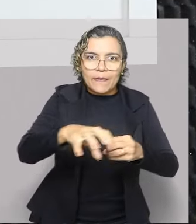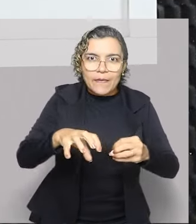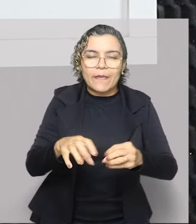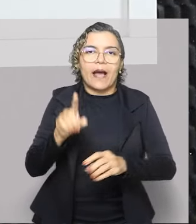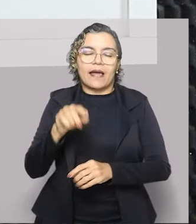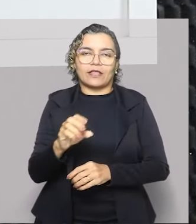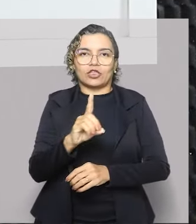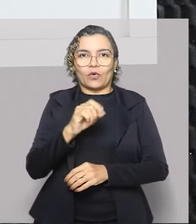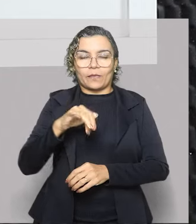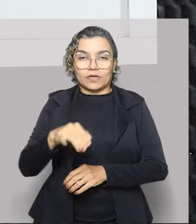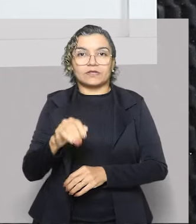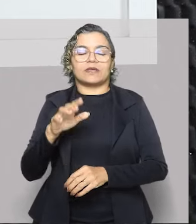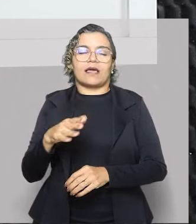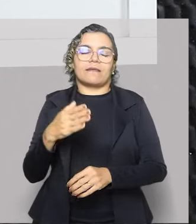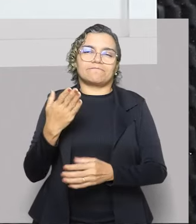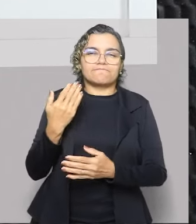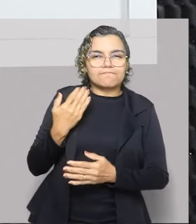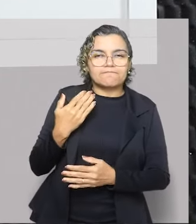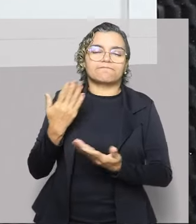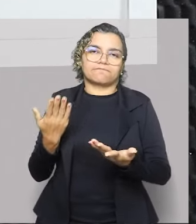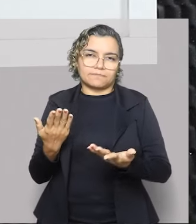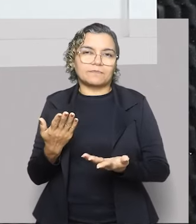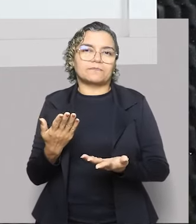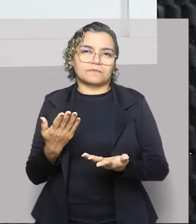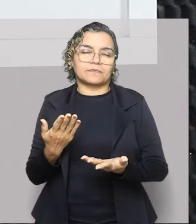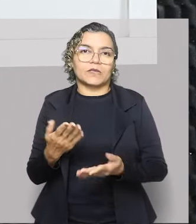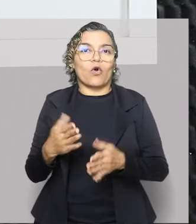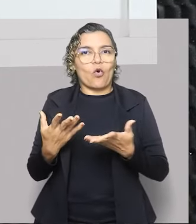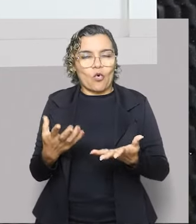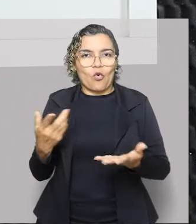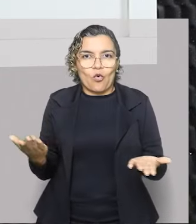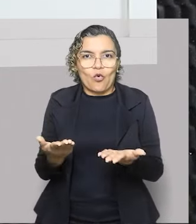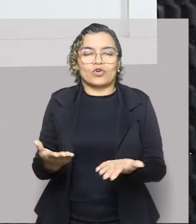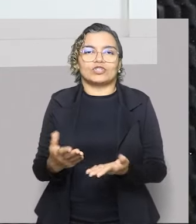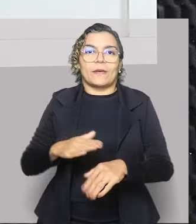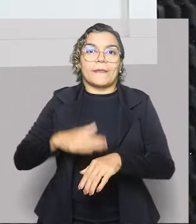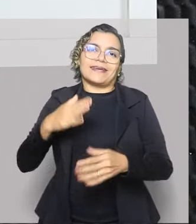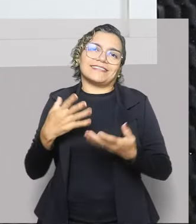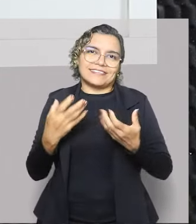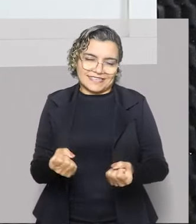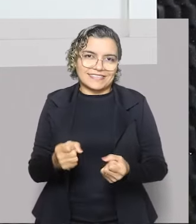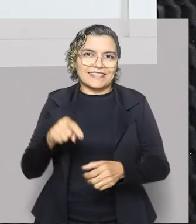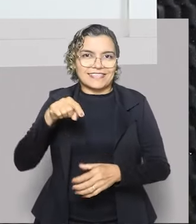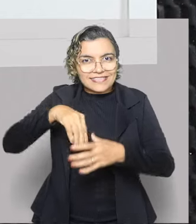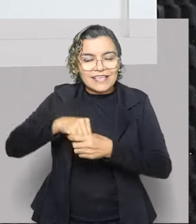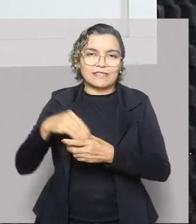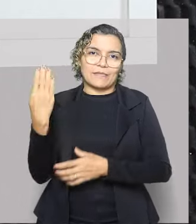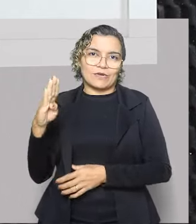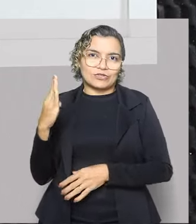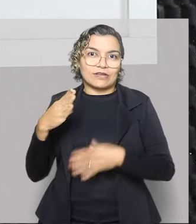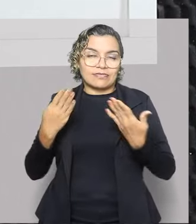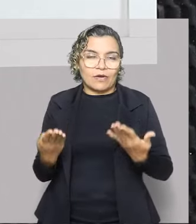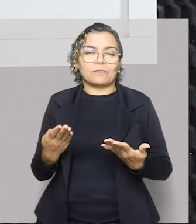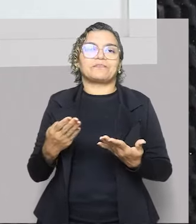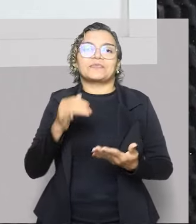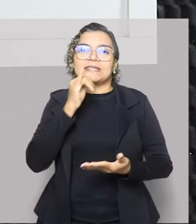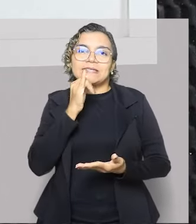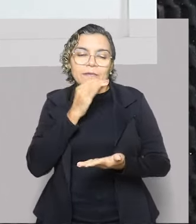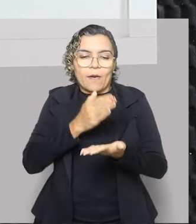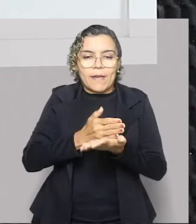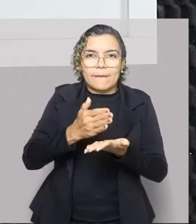recente tá bom pra gente e a mais aí aceita hoje na Biologia a divisão de domínios Ela traz pra